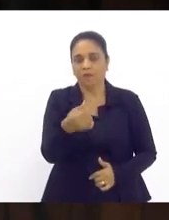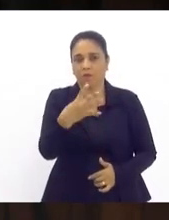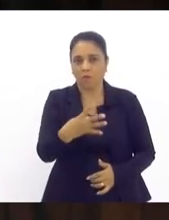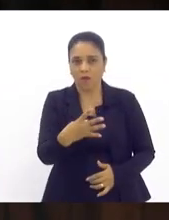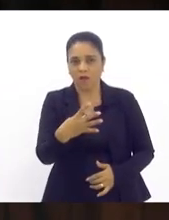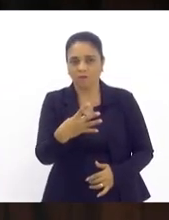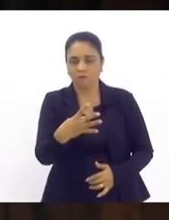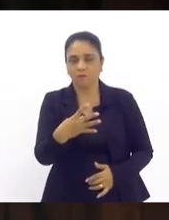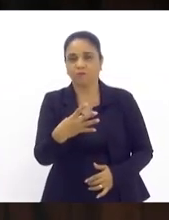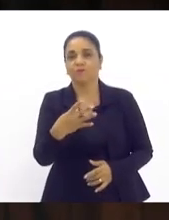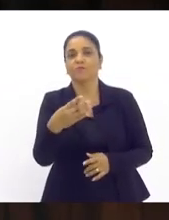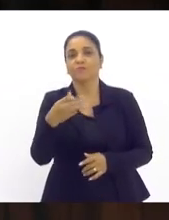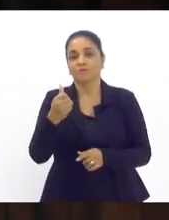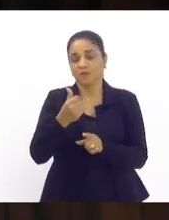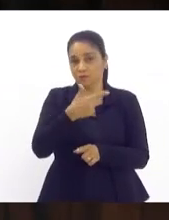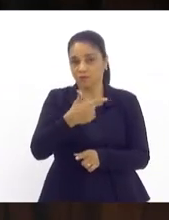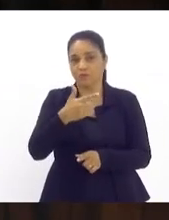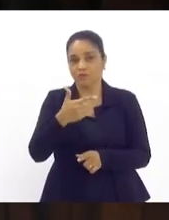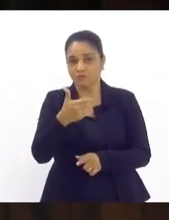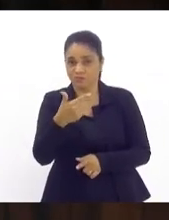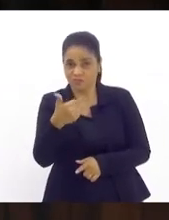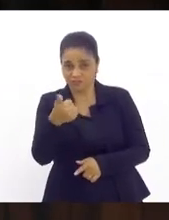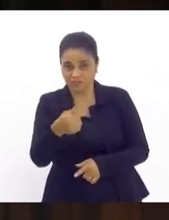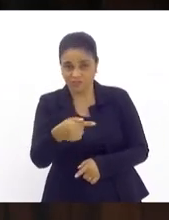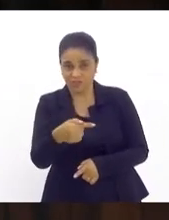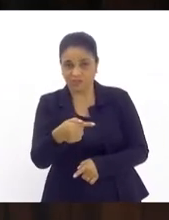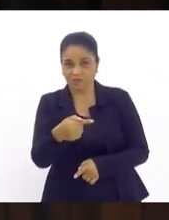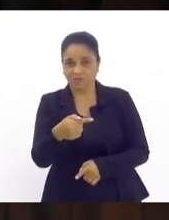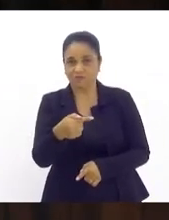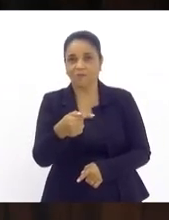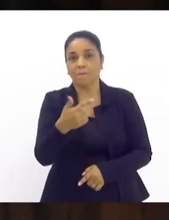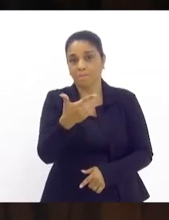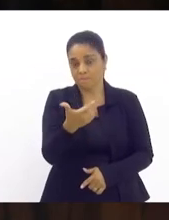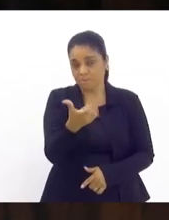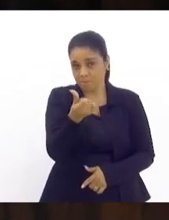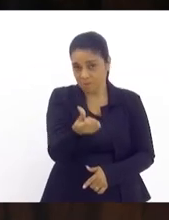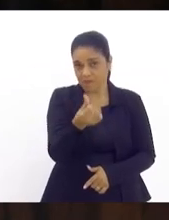22, e dá outras providências. Então,